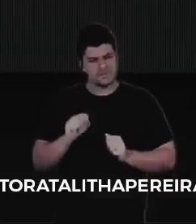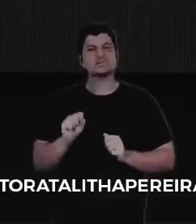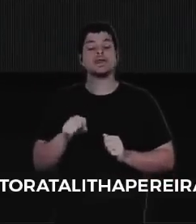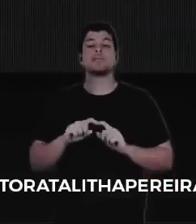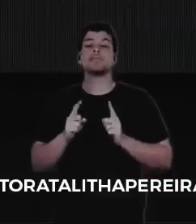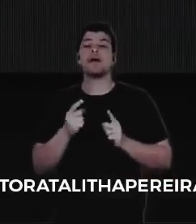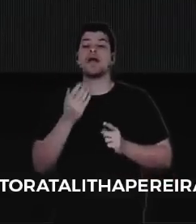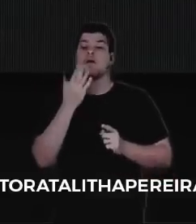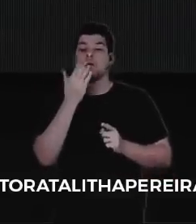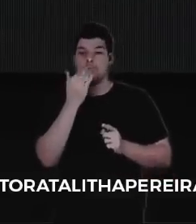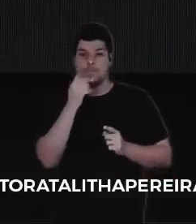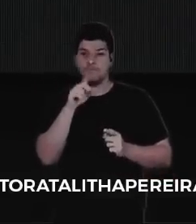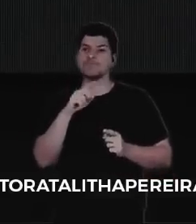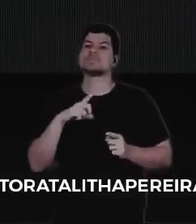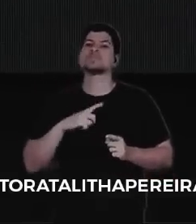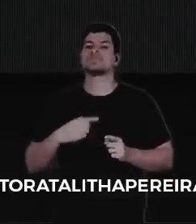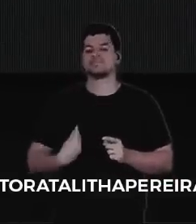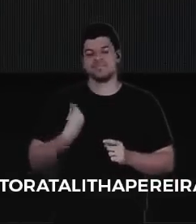também.